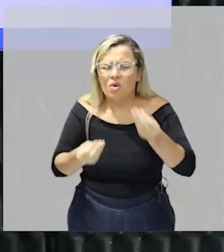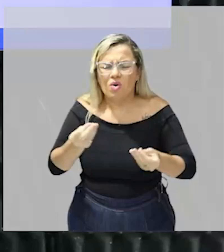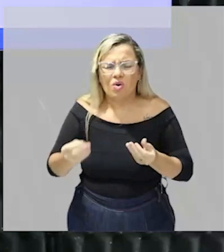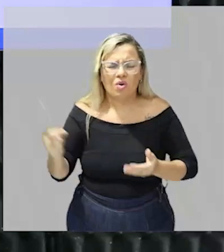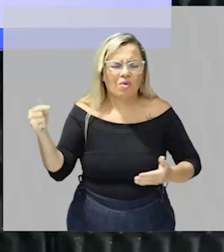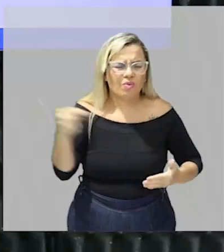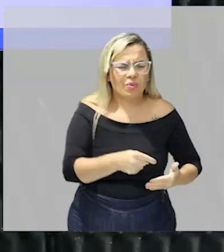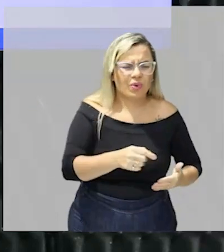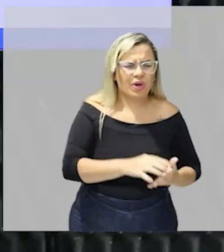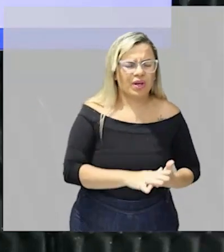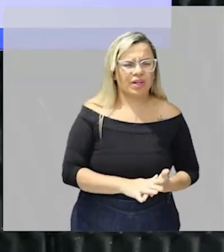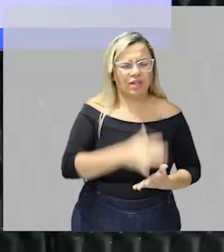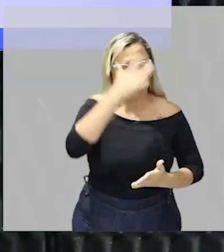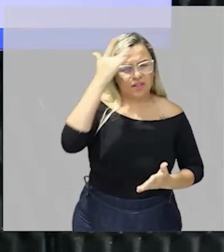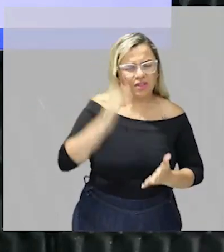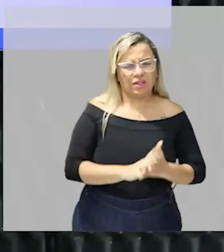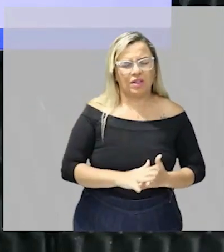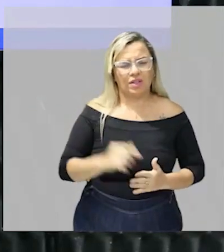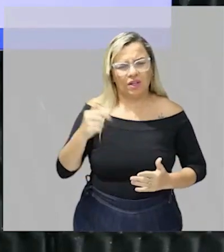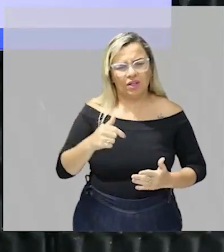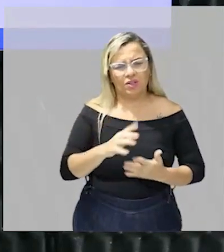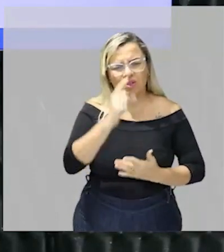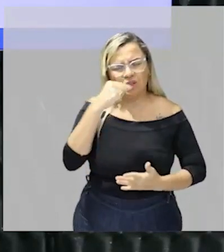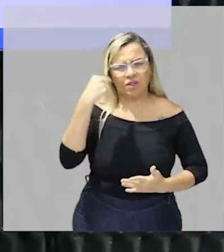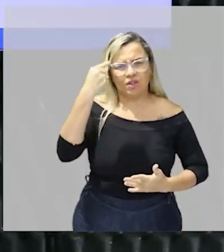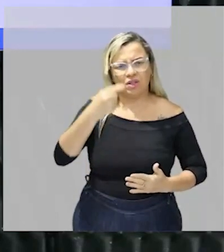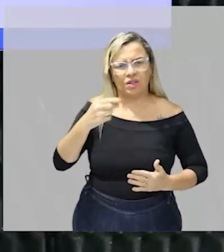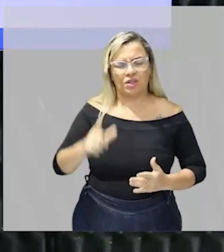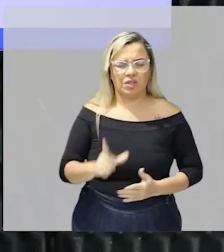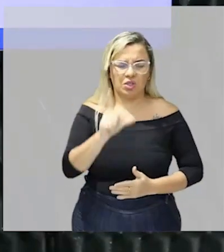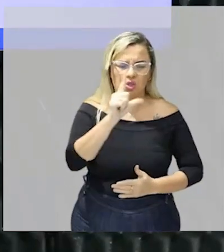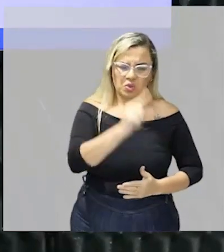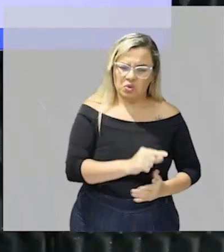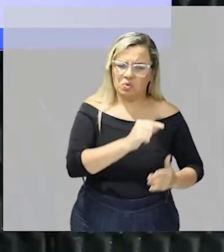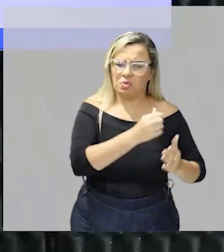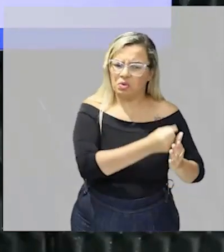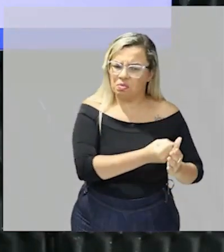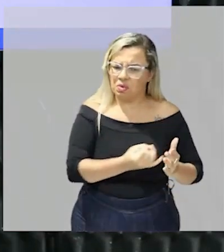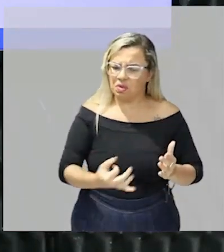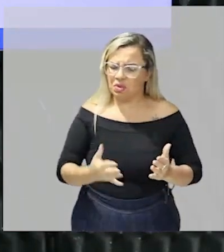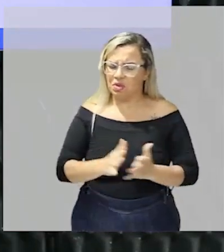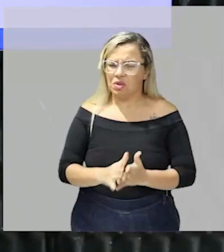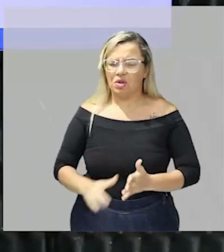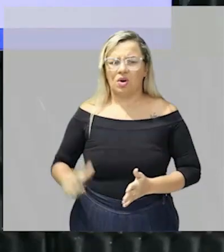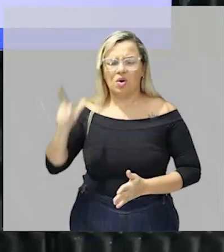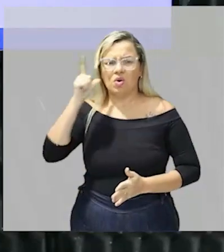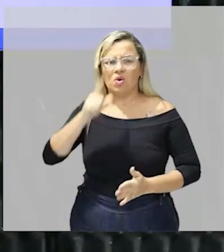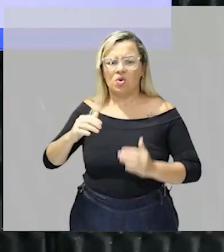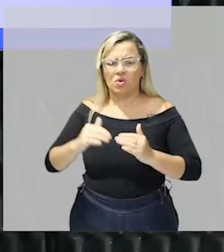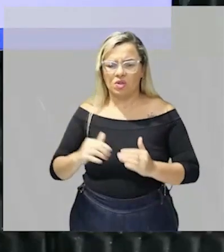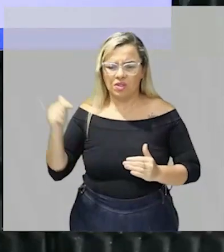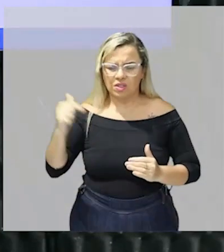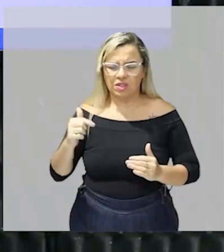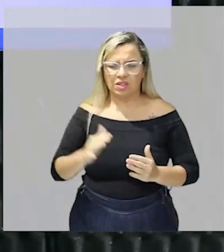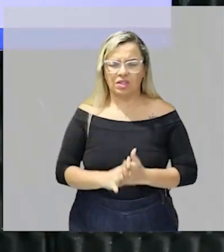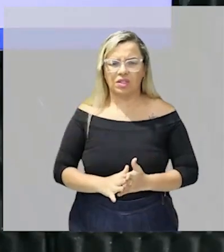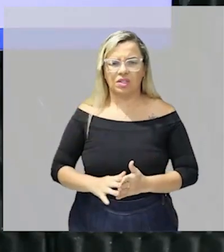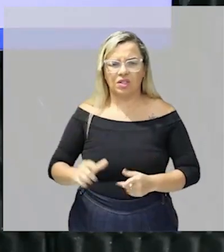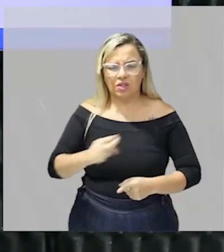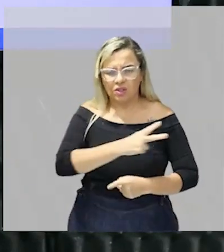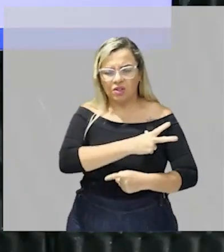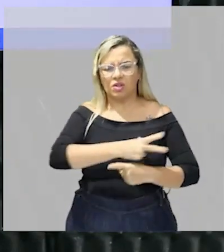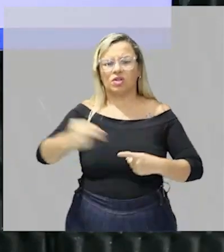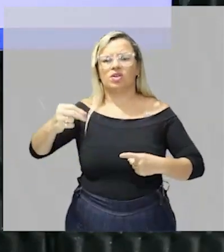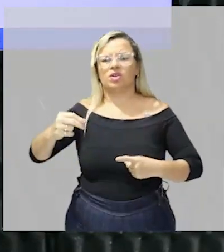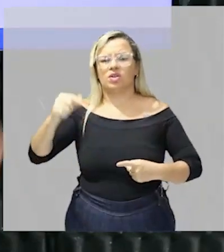número menor, conseguiram superar os astecas, por exemplo,